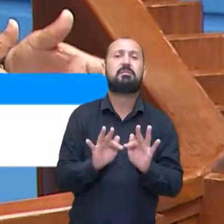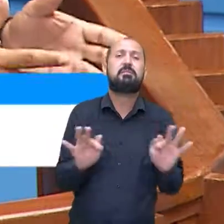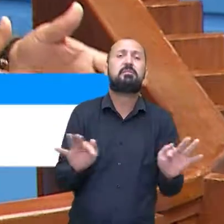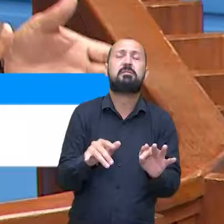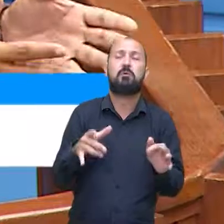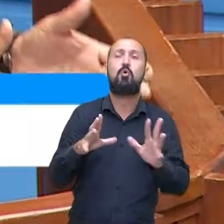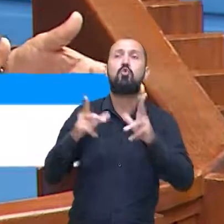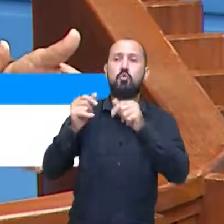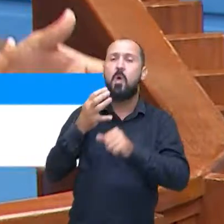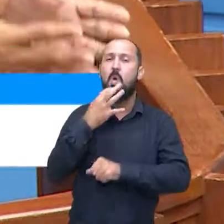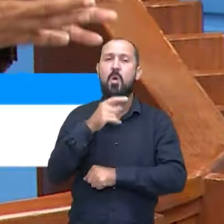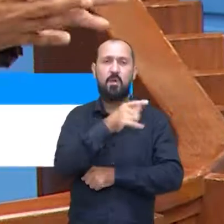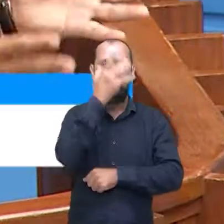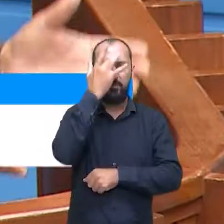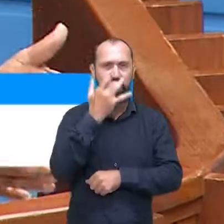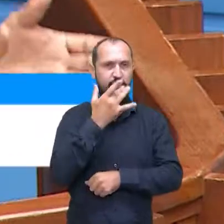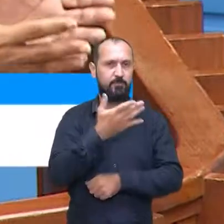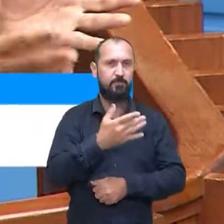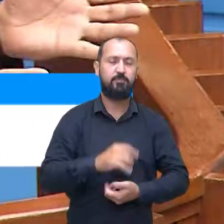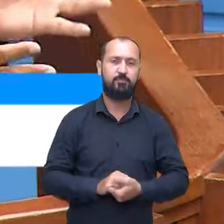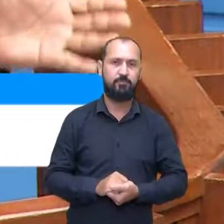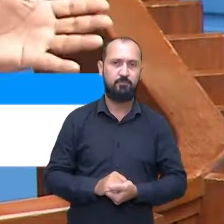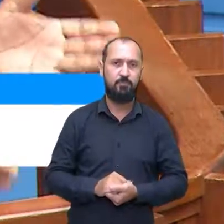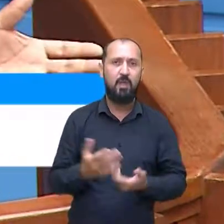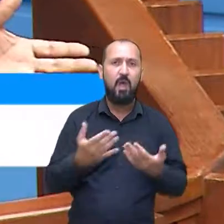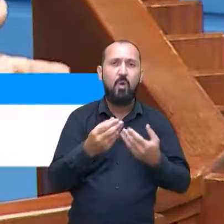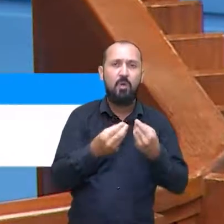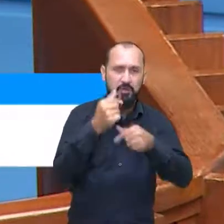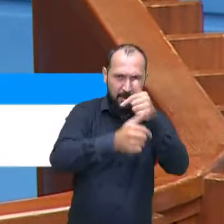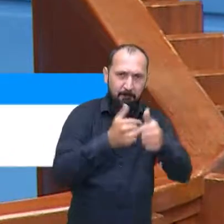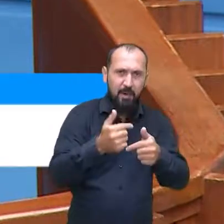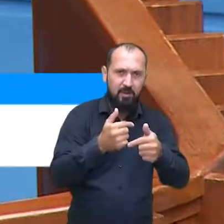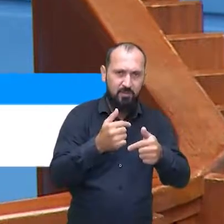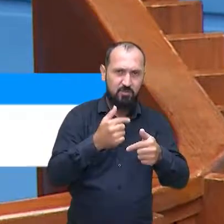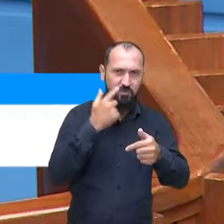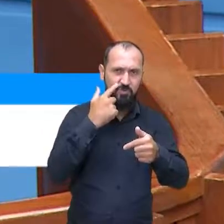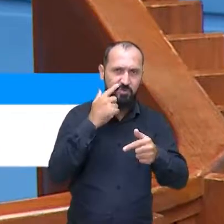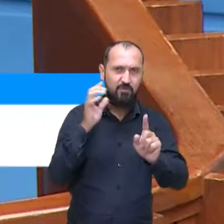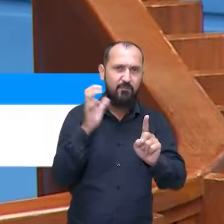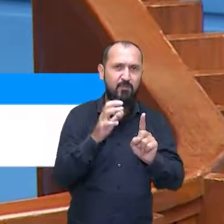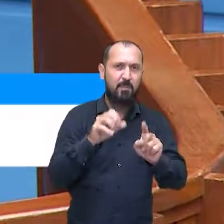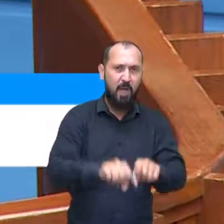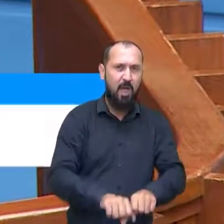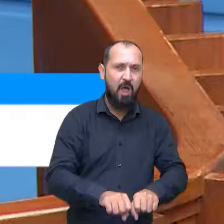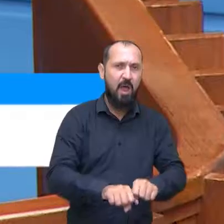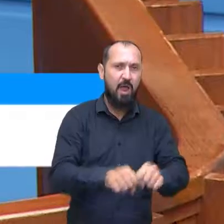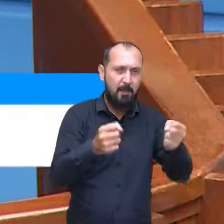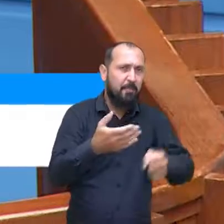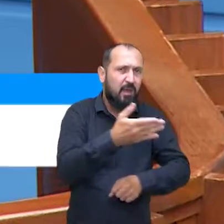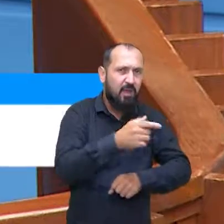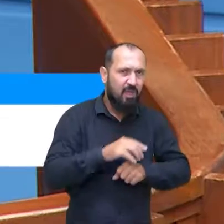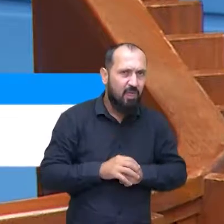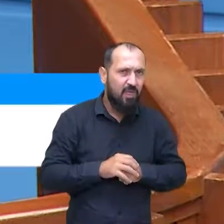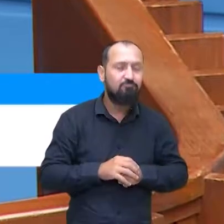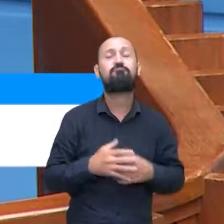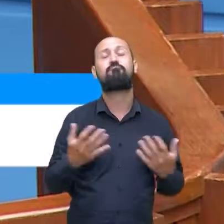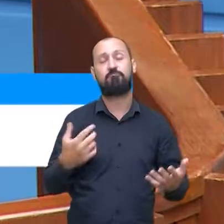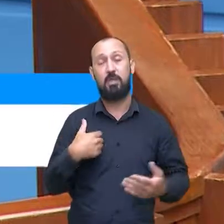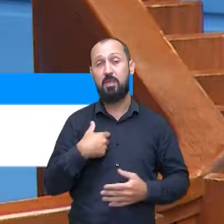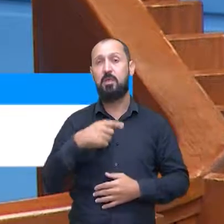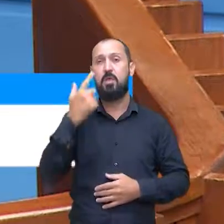o peixe, esse realmente é humilde, ele tem um perfil que todo mundo nesse estado conhece. Nós vamos acabar com essa